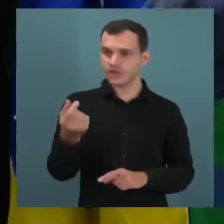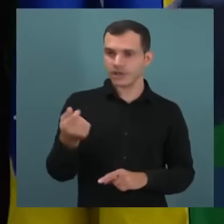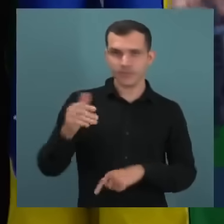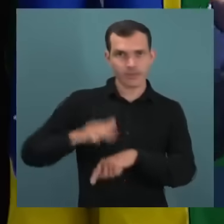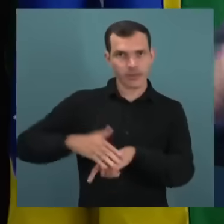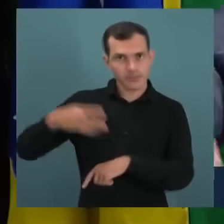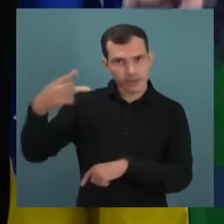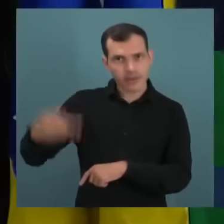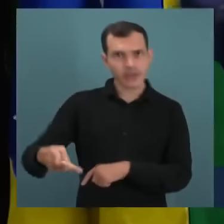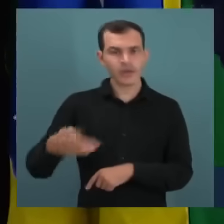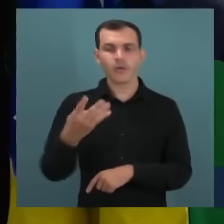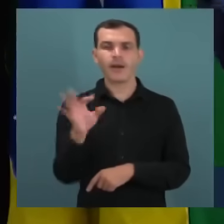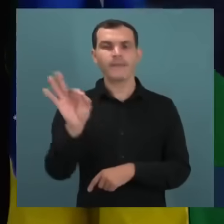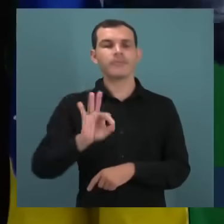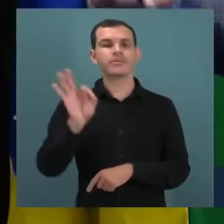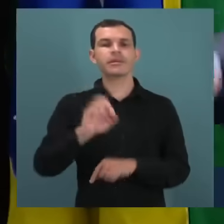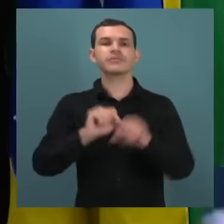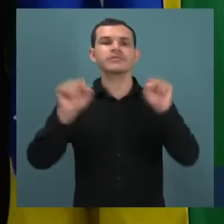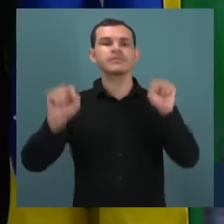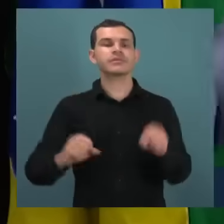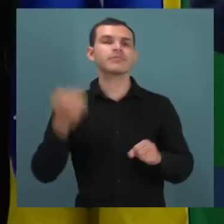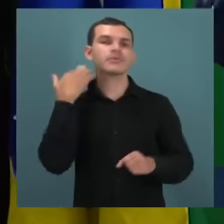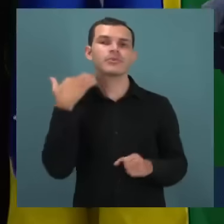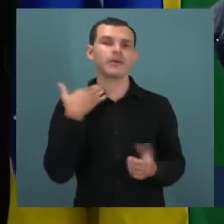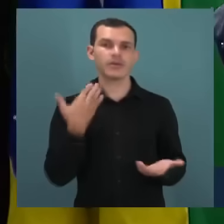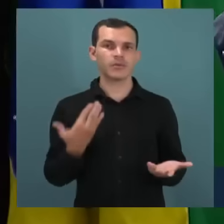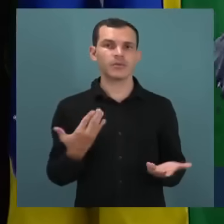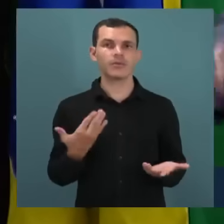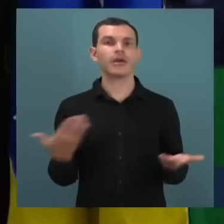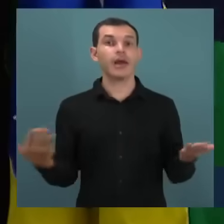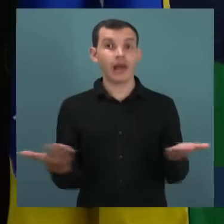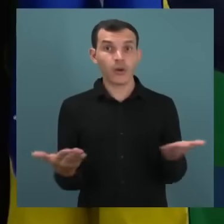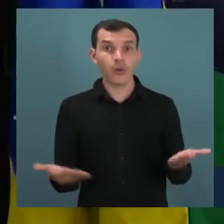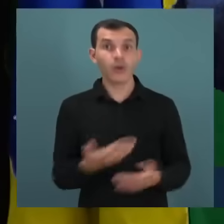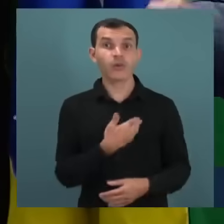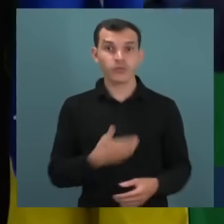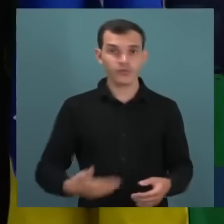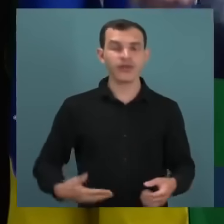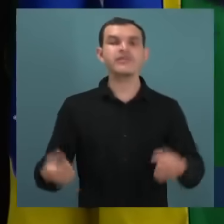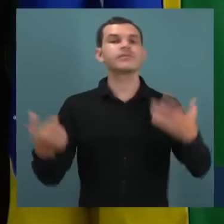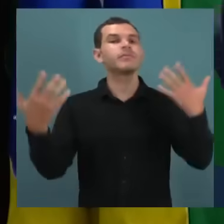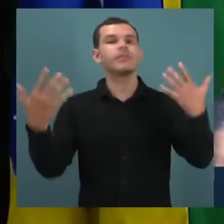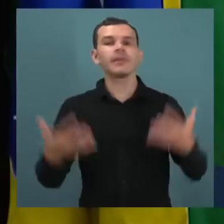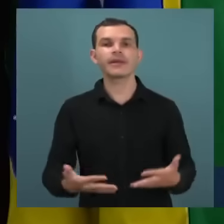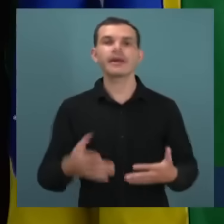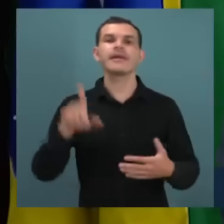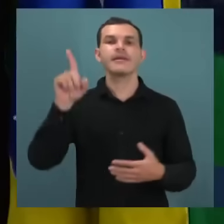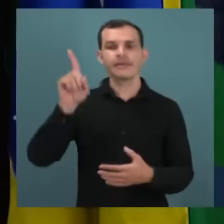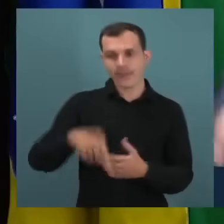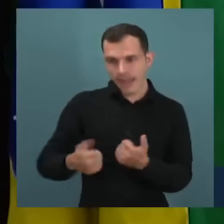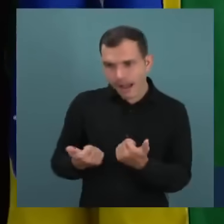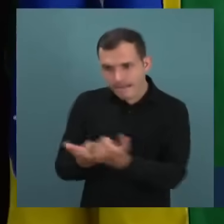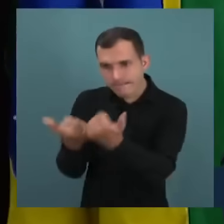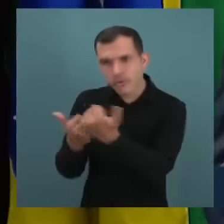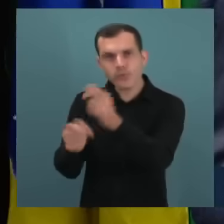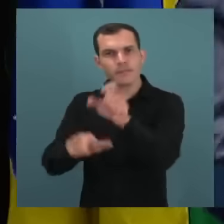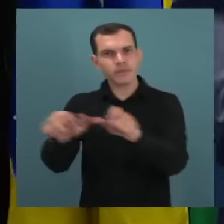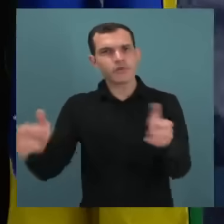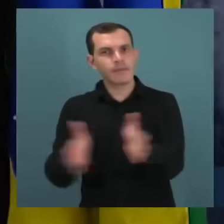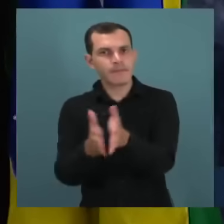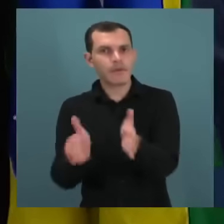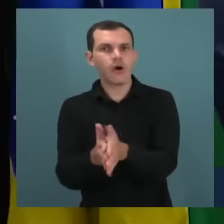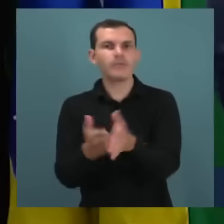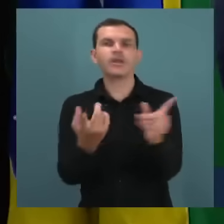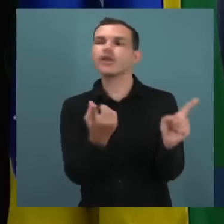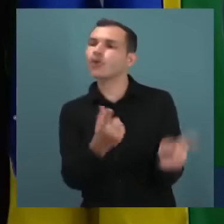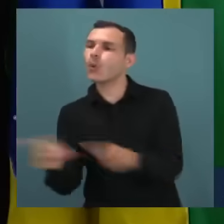a 4% para o sistema bancário. E este governo fica dizendo que é a favor dos pobres e contra os ricos, quando faz